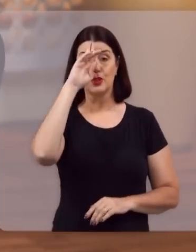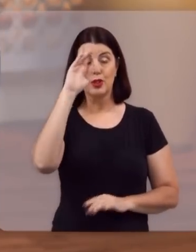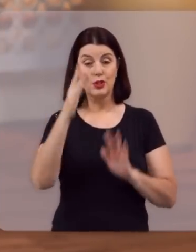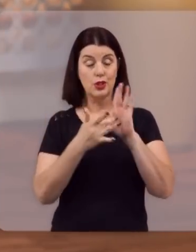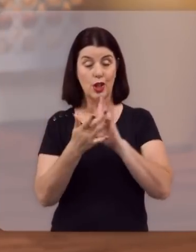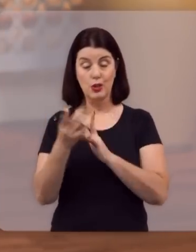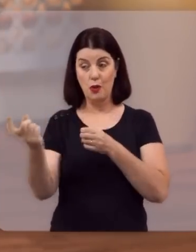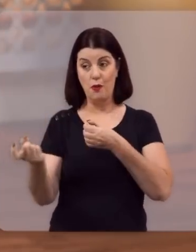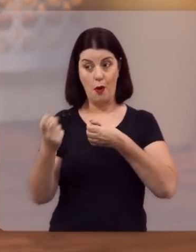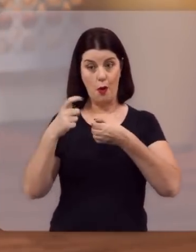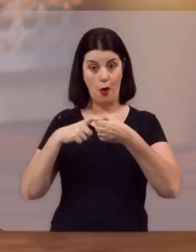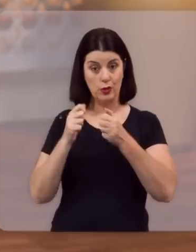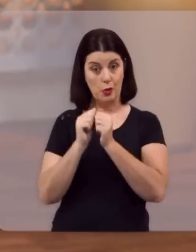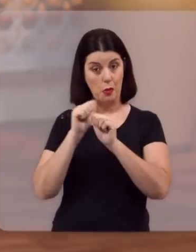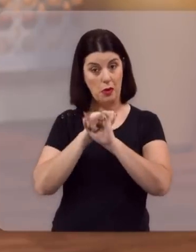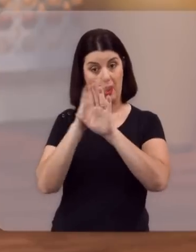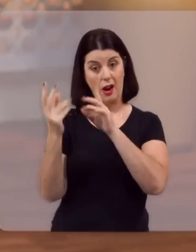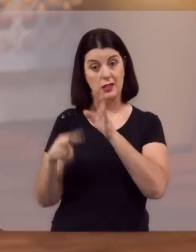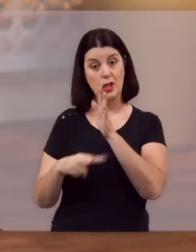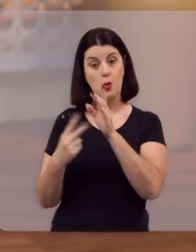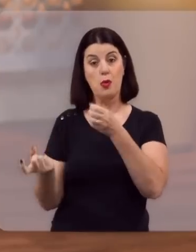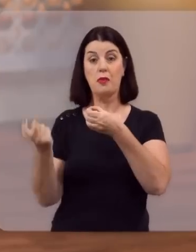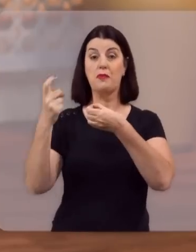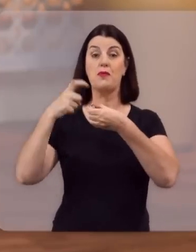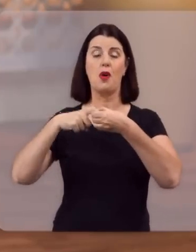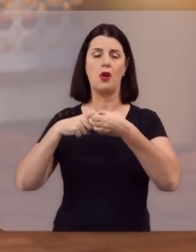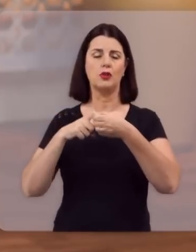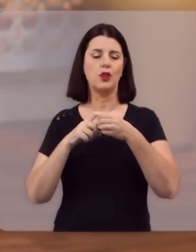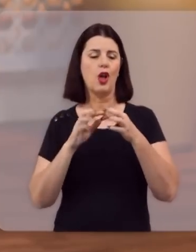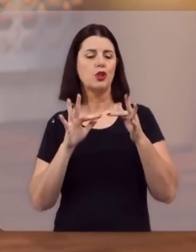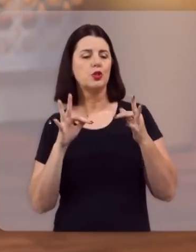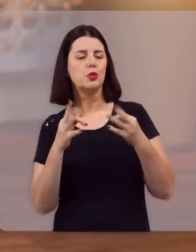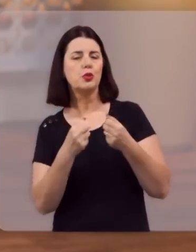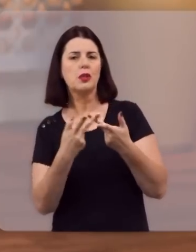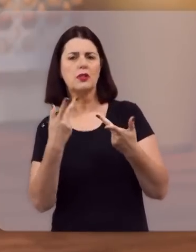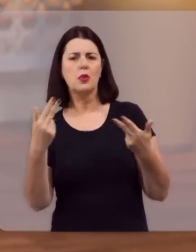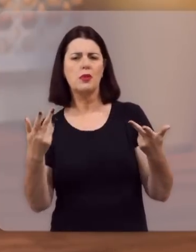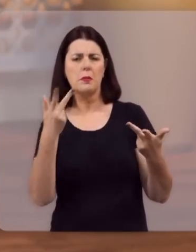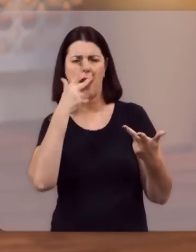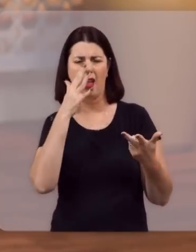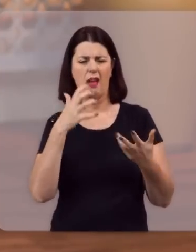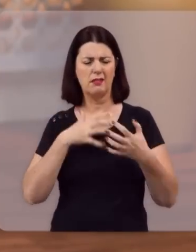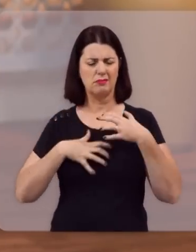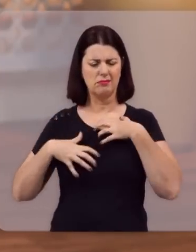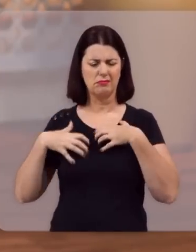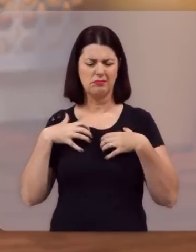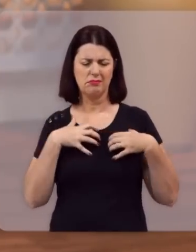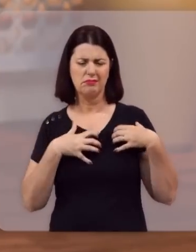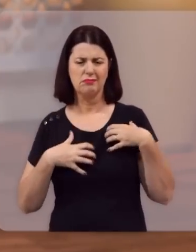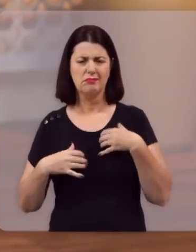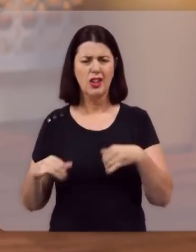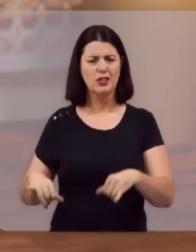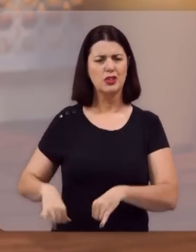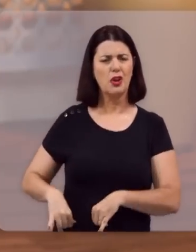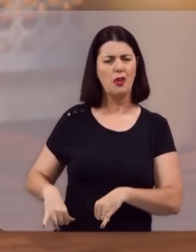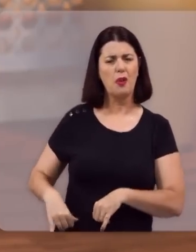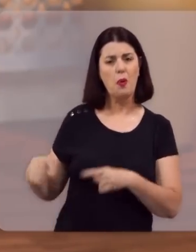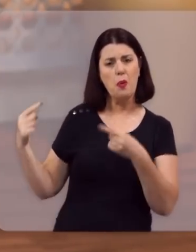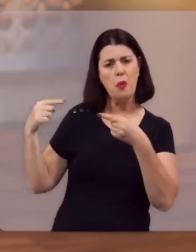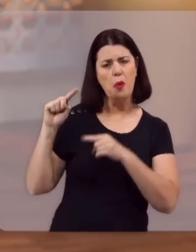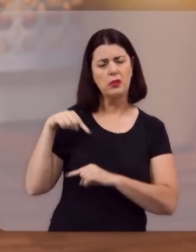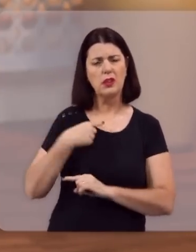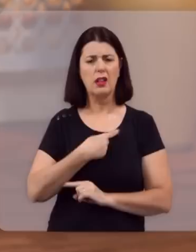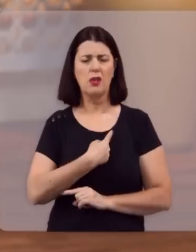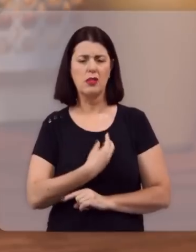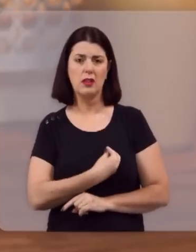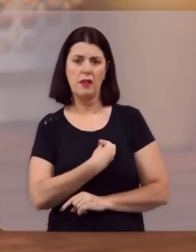Senhor Jesus voltar em glória na sua segunda vinda, tudo aquilo que ainda nos afeta, todo sofrimento, toda